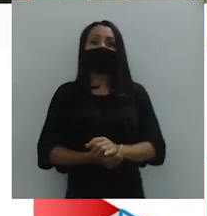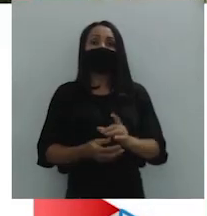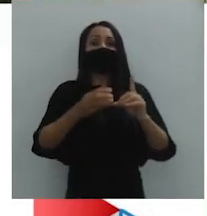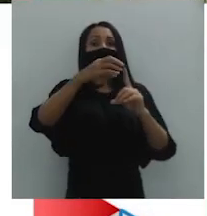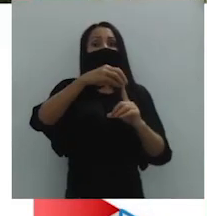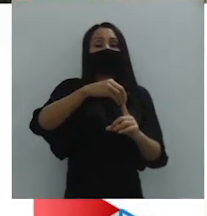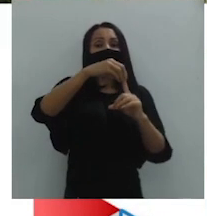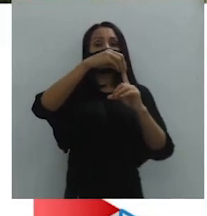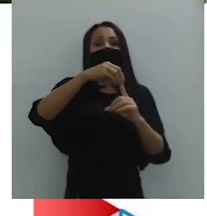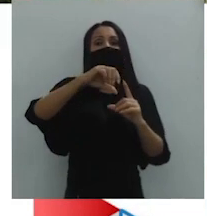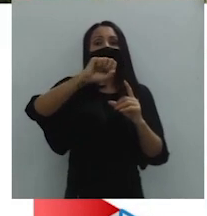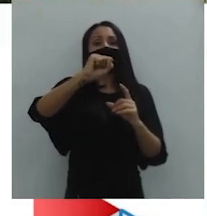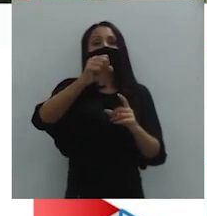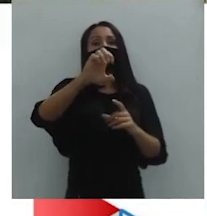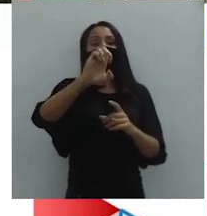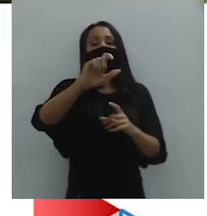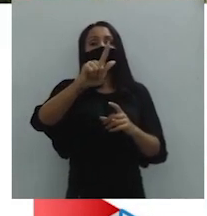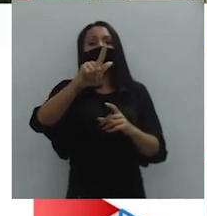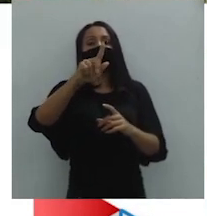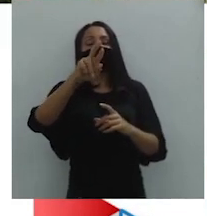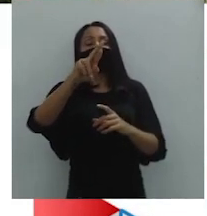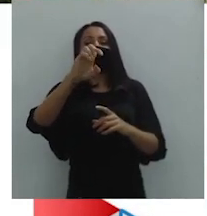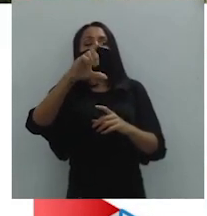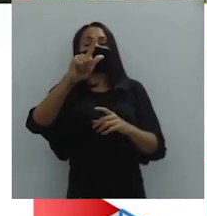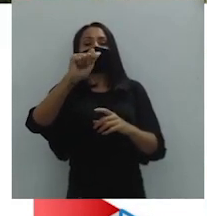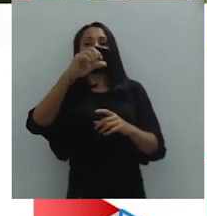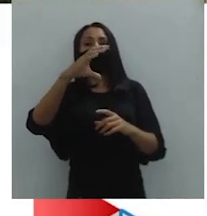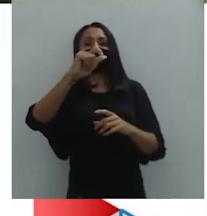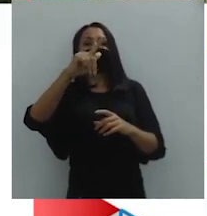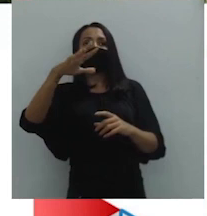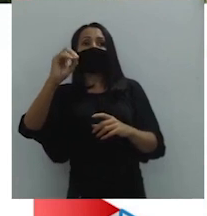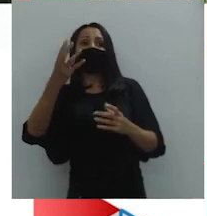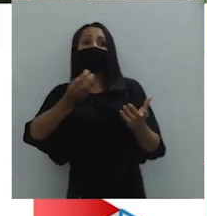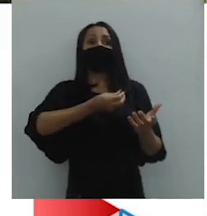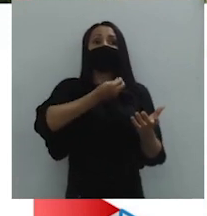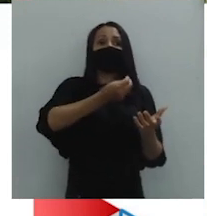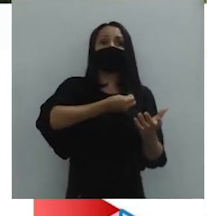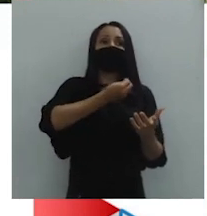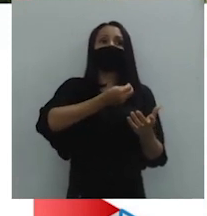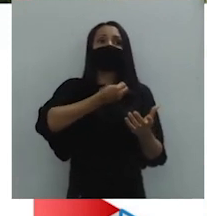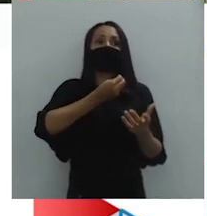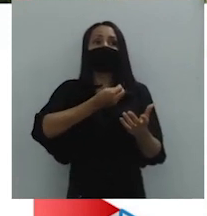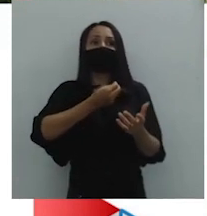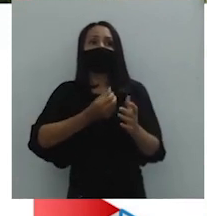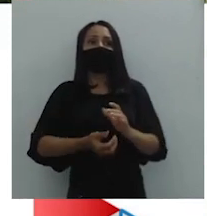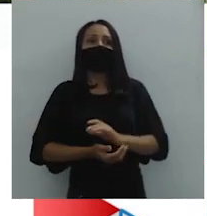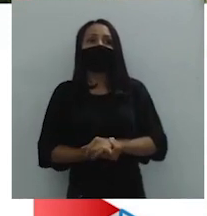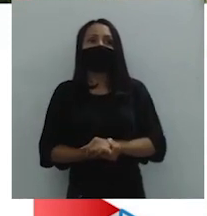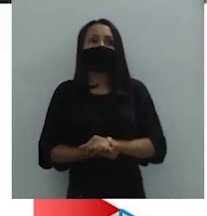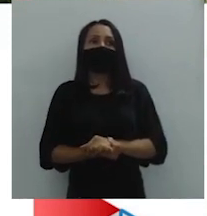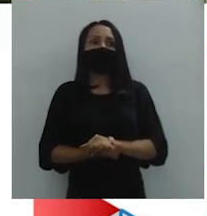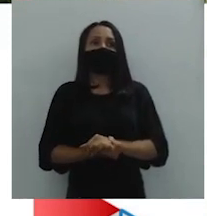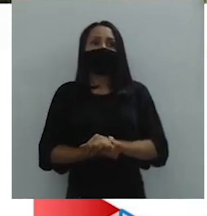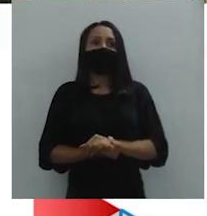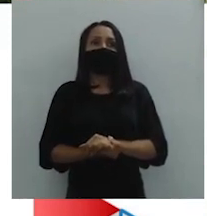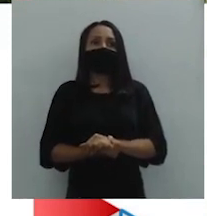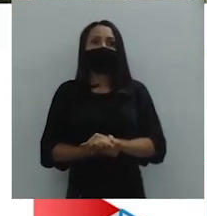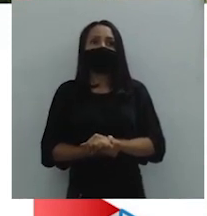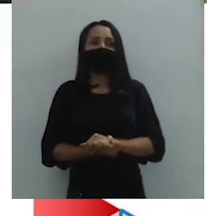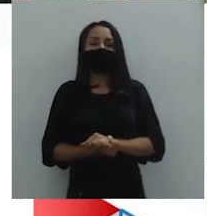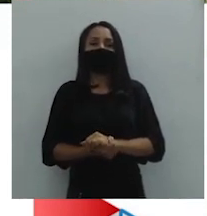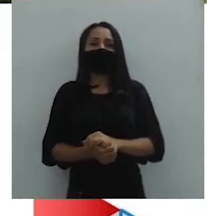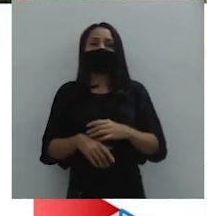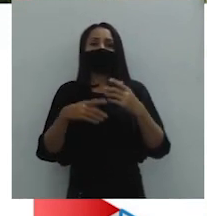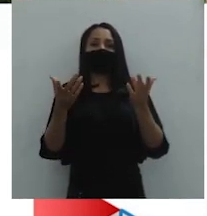a segregação. A população, ela vivencia a segregação, que ela nada mais é do que